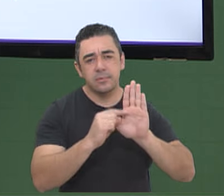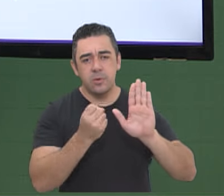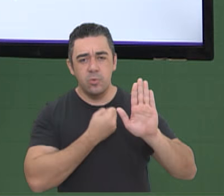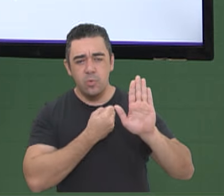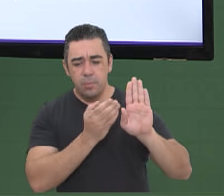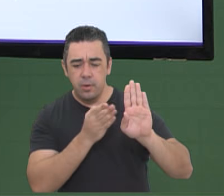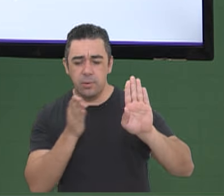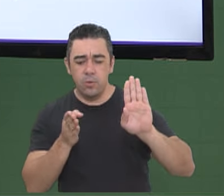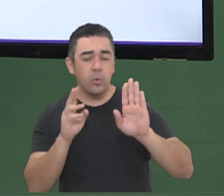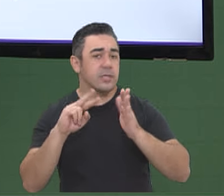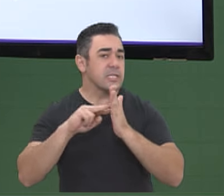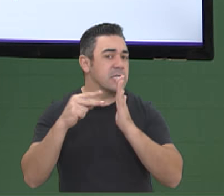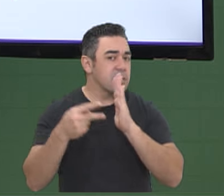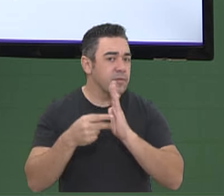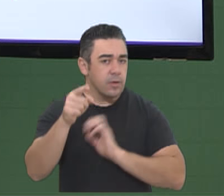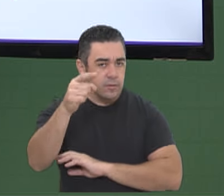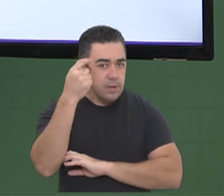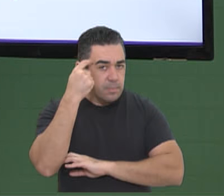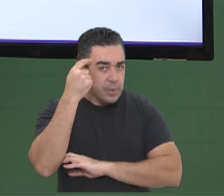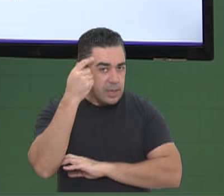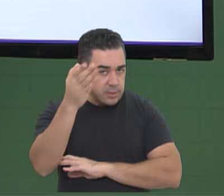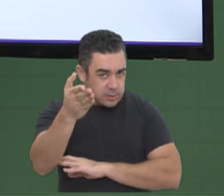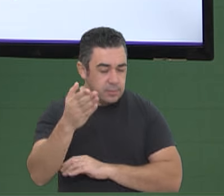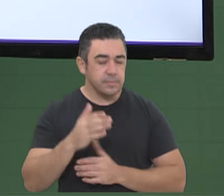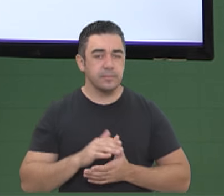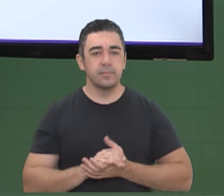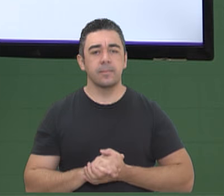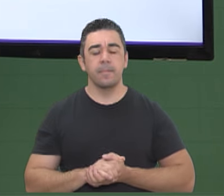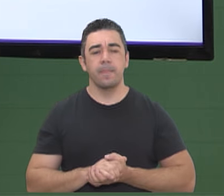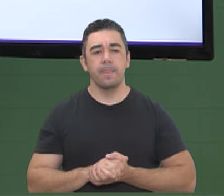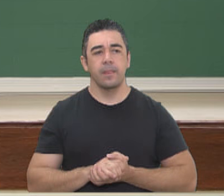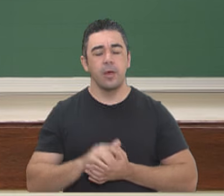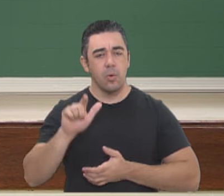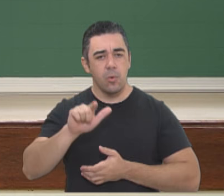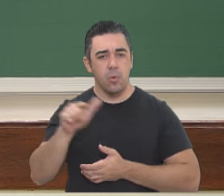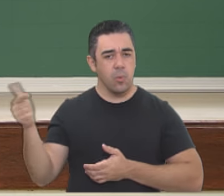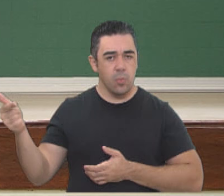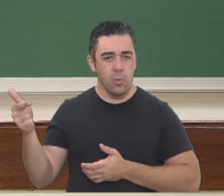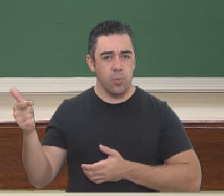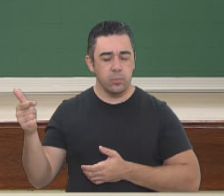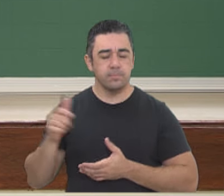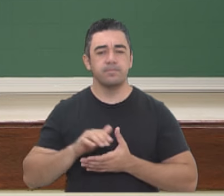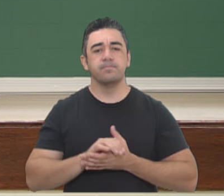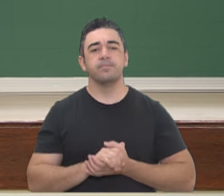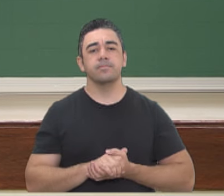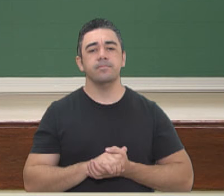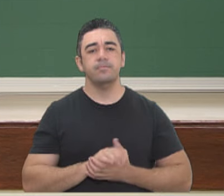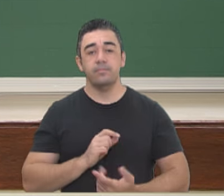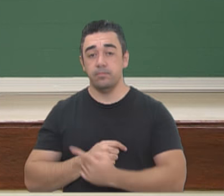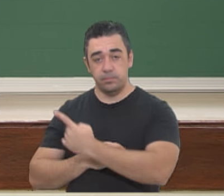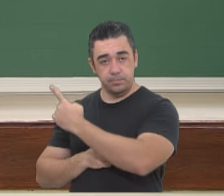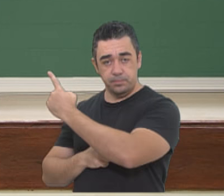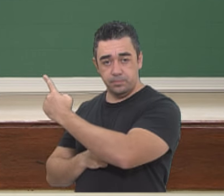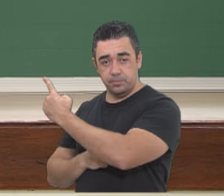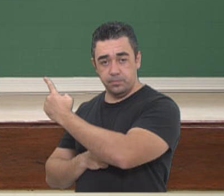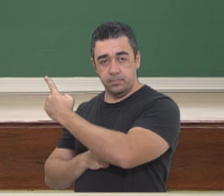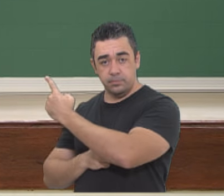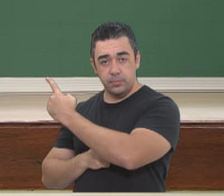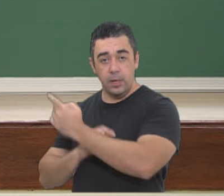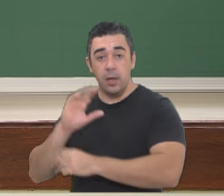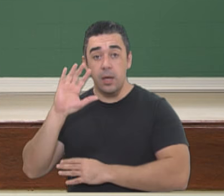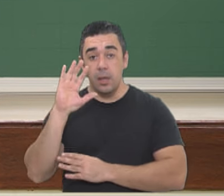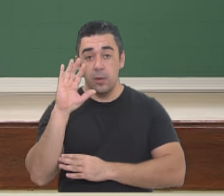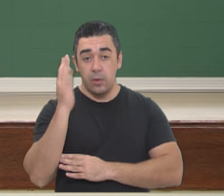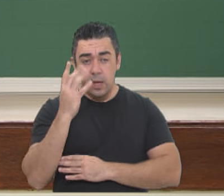gente? Vamos lá? Vão pensando aí, tá bom? Vamos para uma próxima situação. Essa situação se